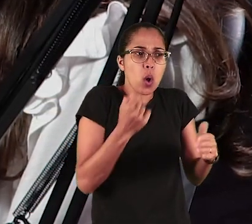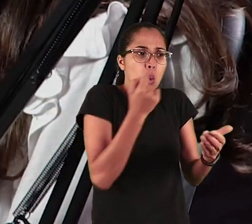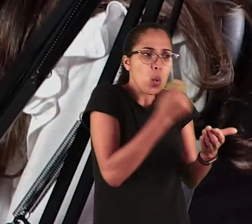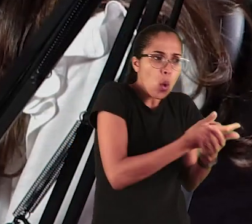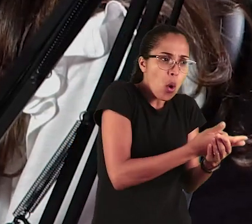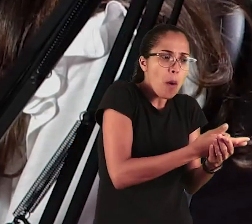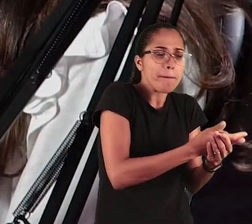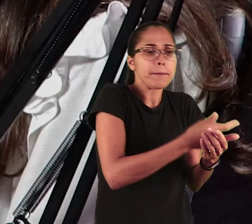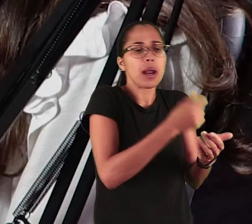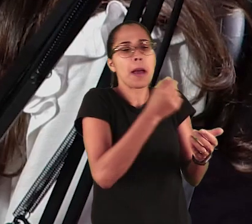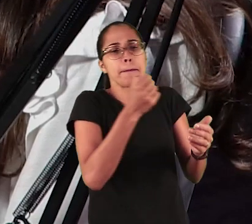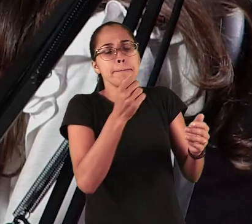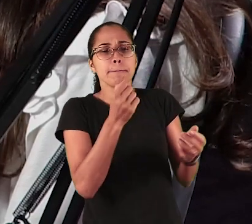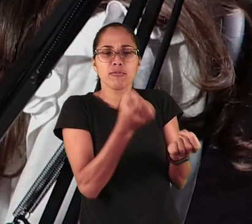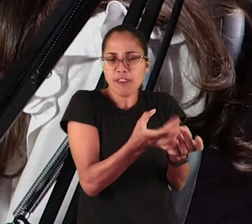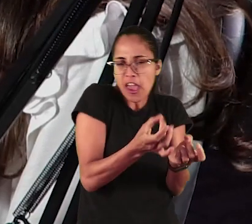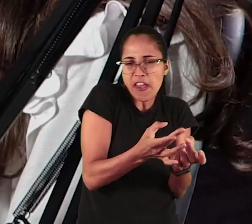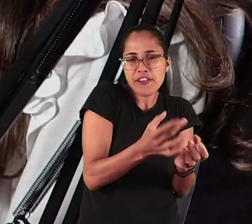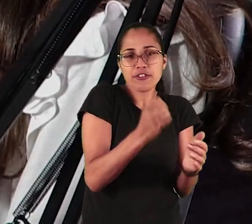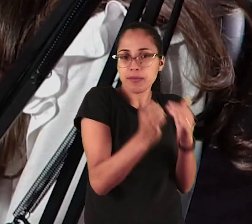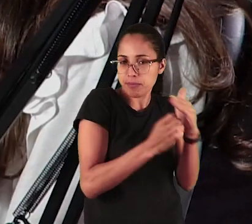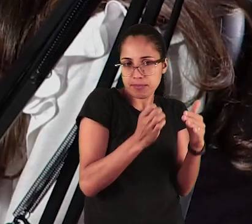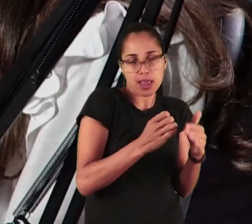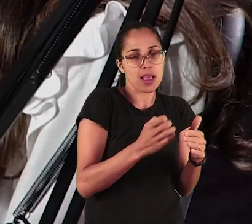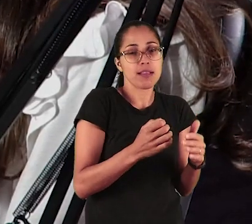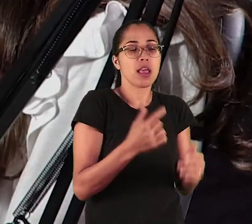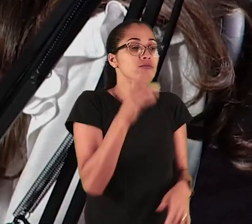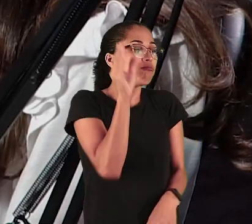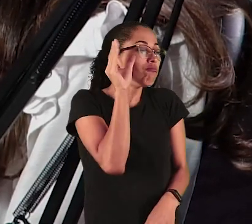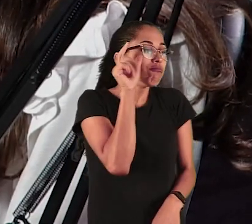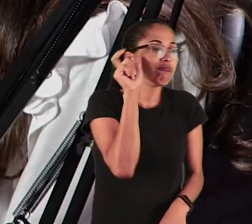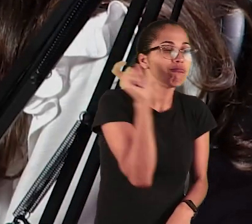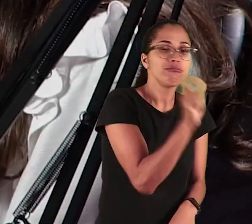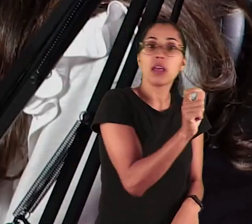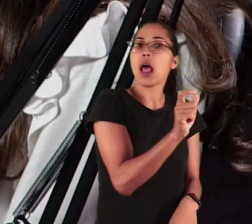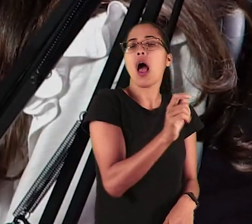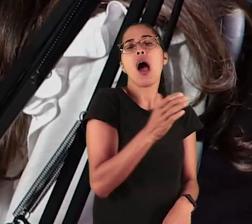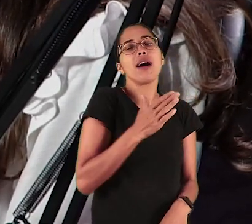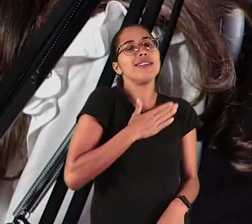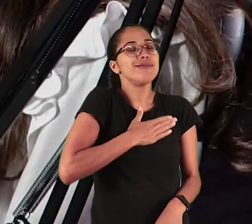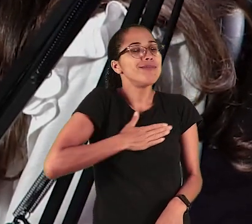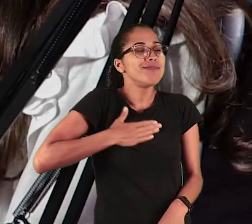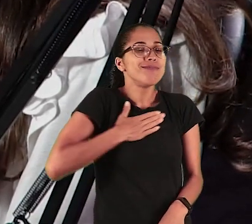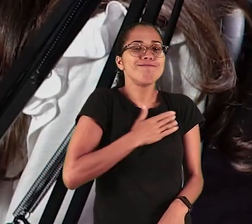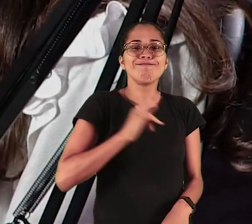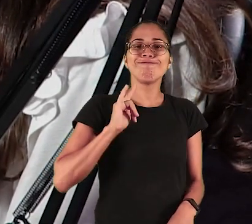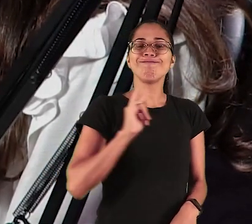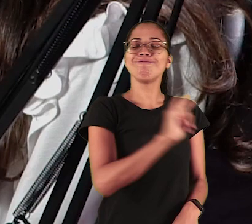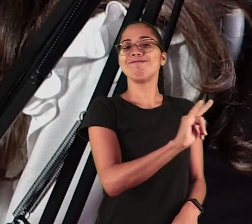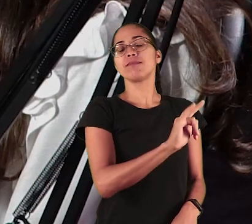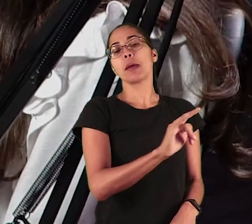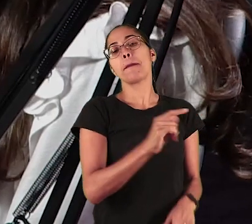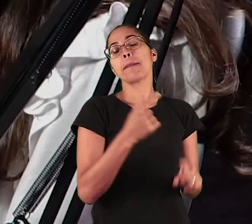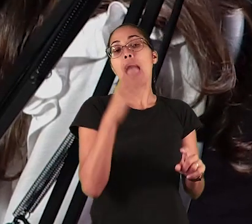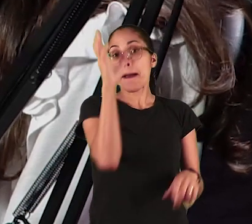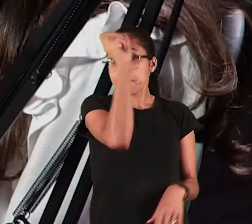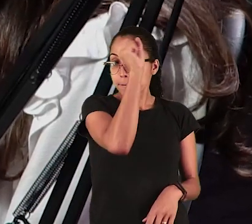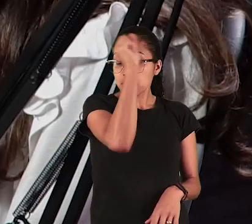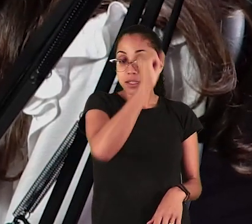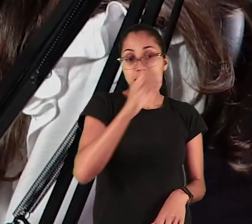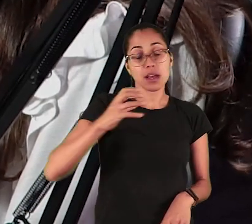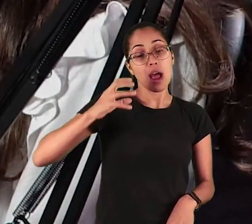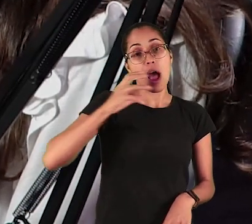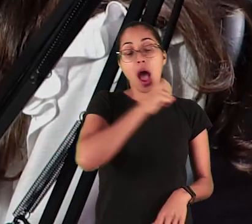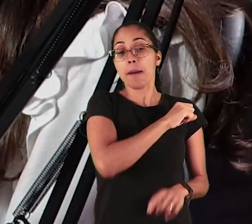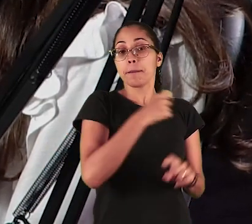brasileira comprando uma empresa lá fora vice-versa então era super interessante eu amava o que eu fazia aprende muito rápido né porque